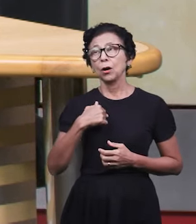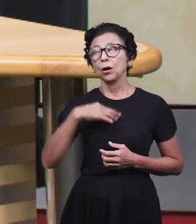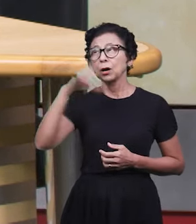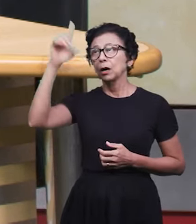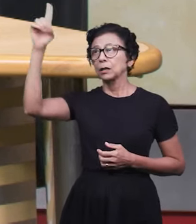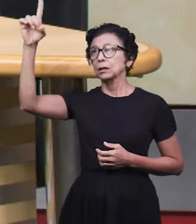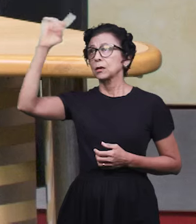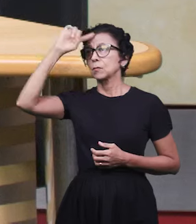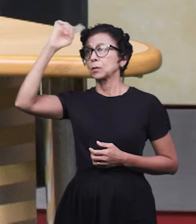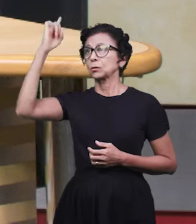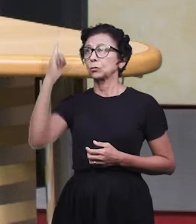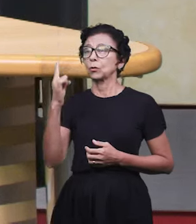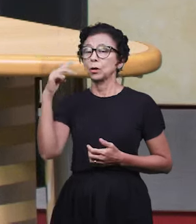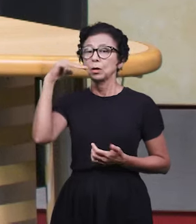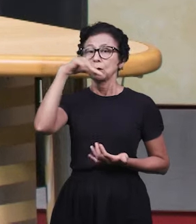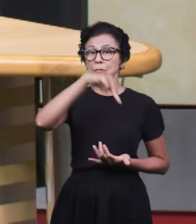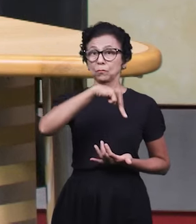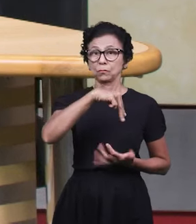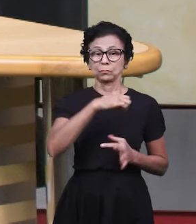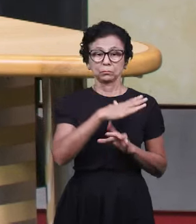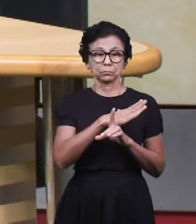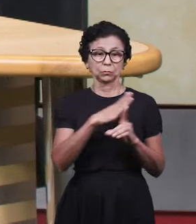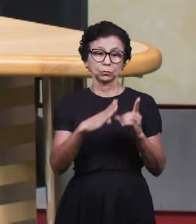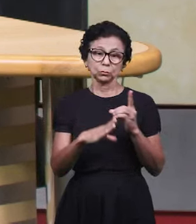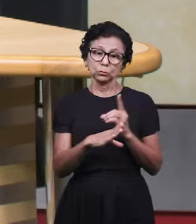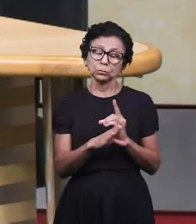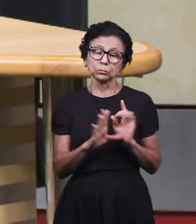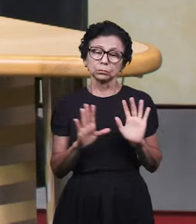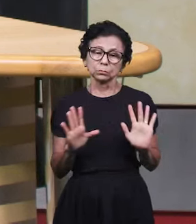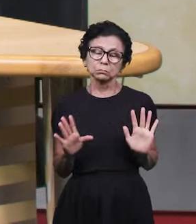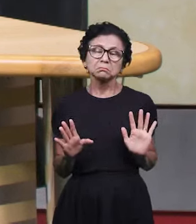culto. Aí o outro disse assim: eu também.